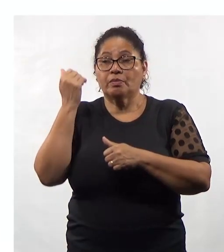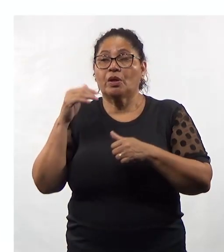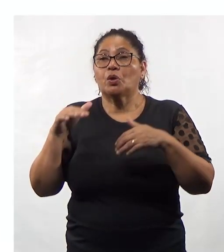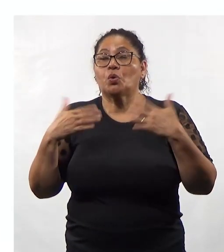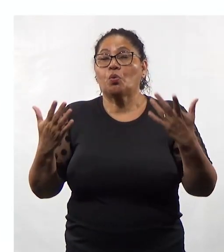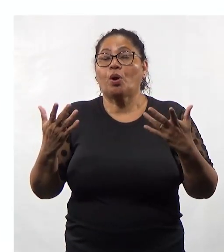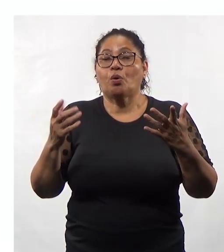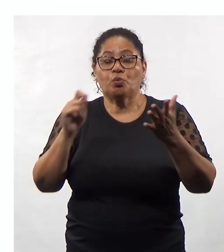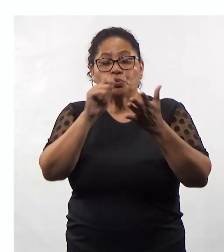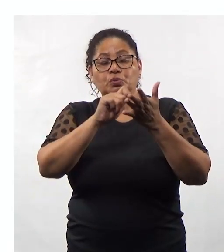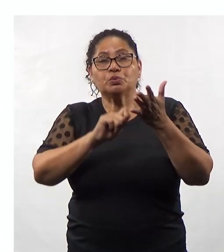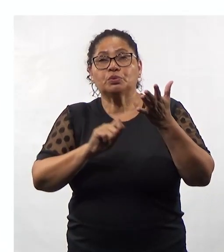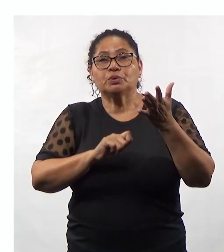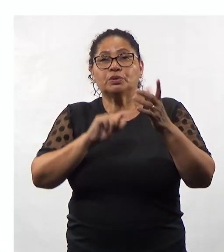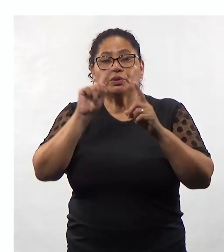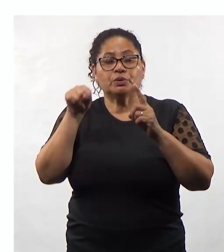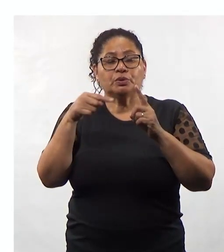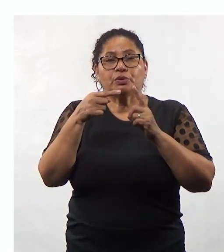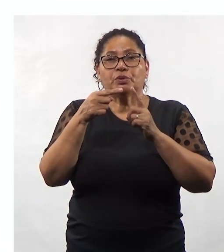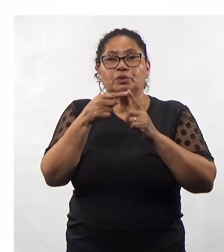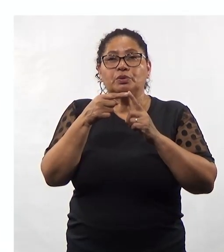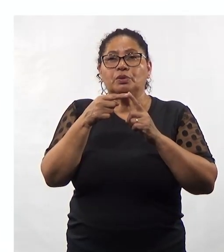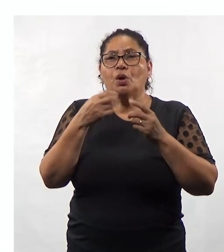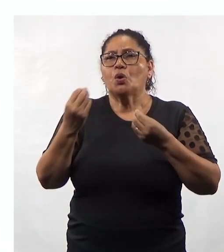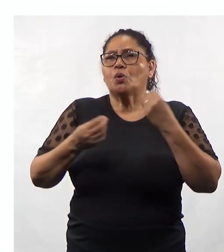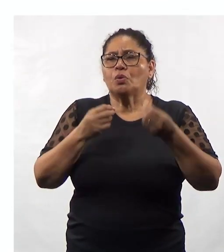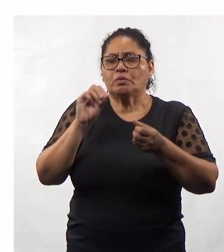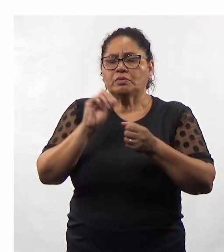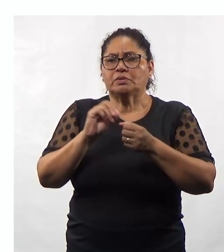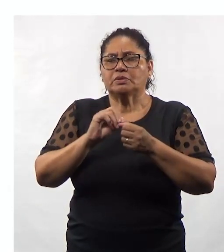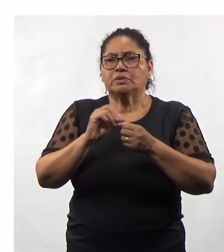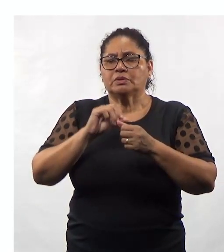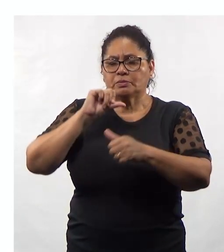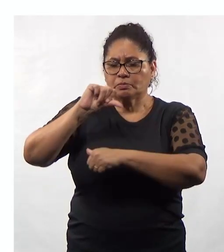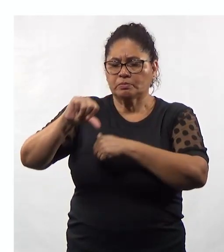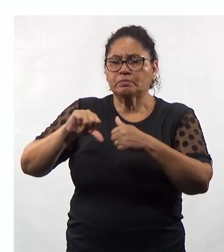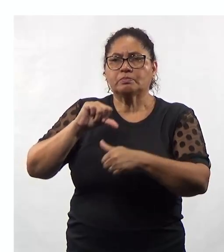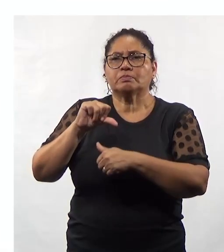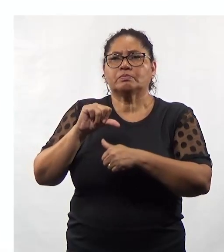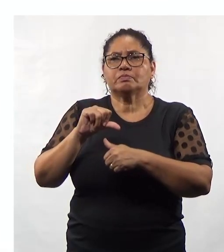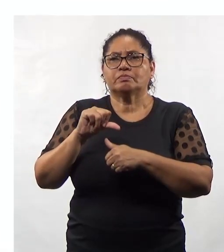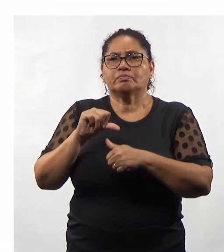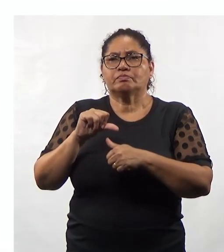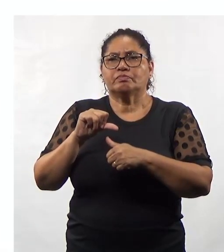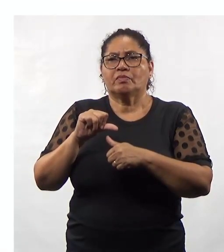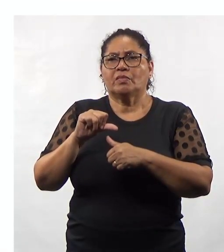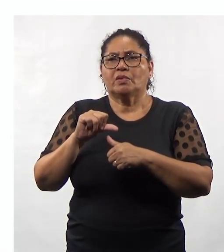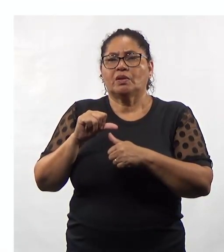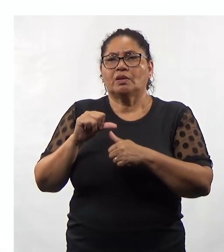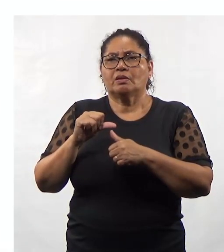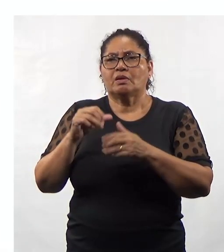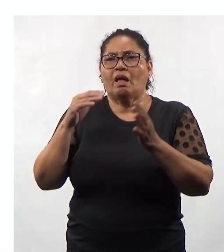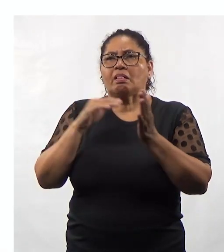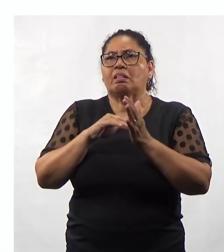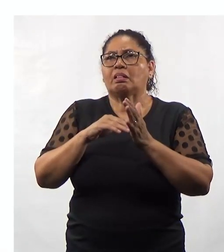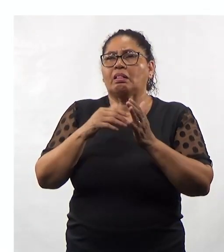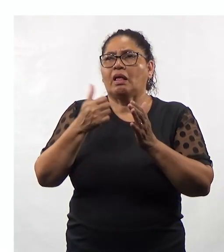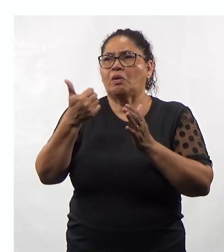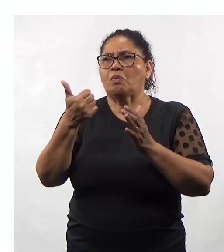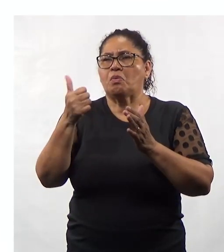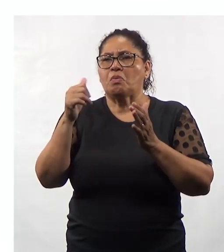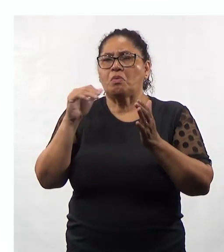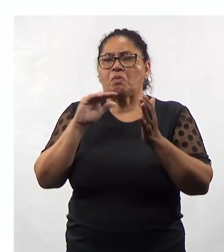item, a descrição, o objetivo e como será feita essa avaliação, que escala que nós vamos